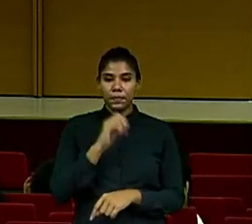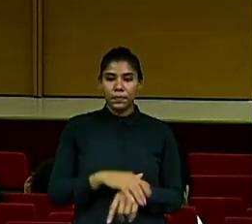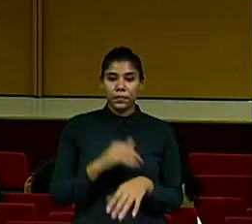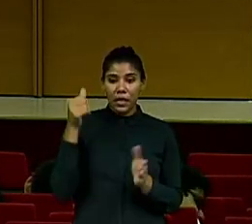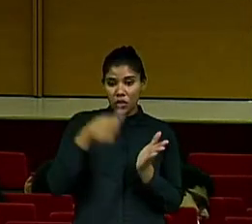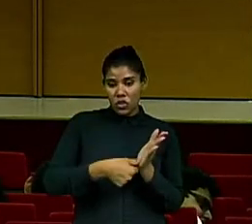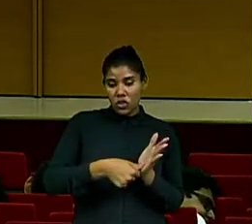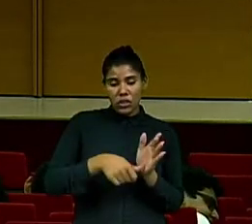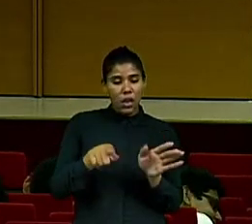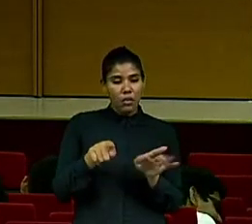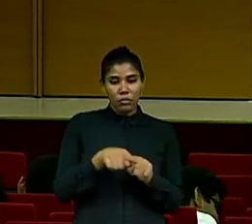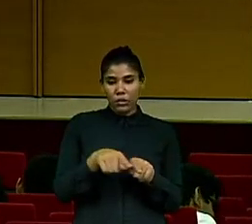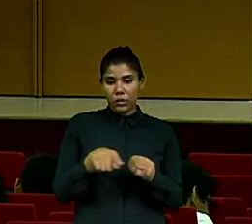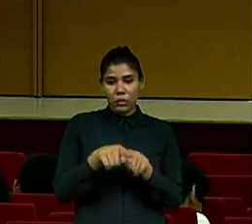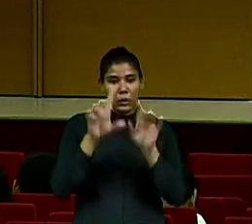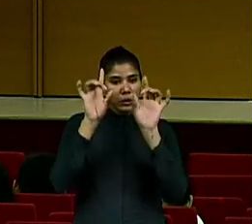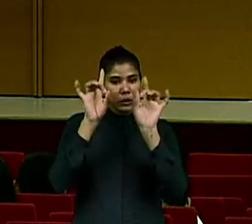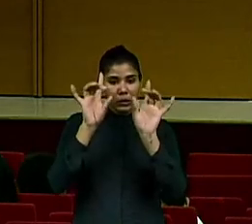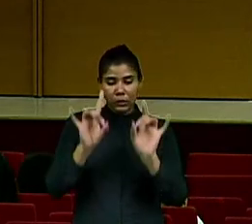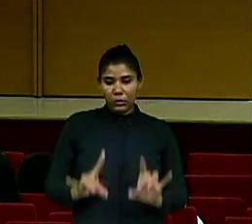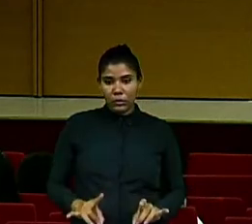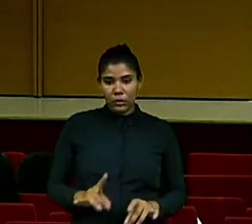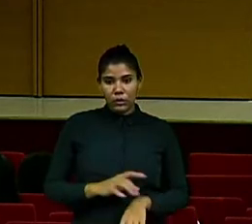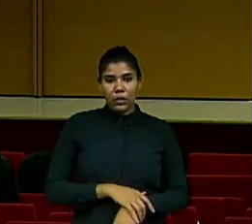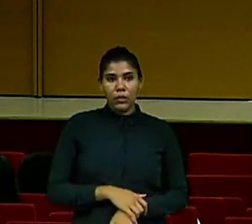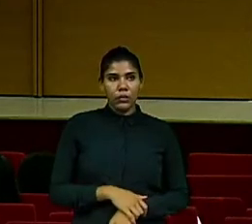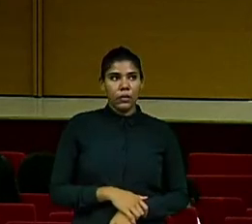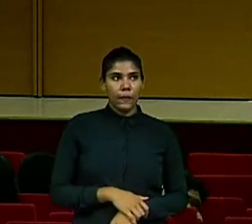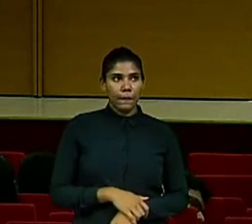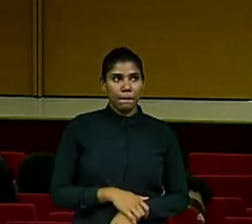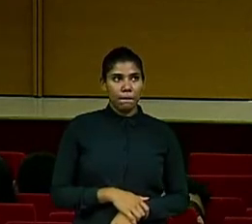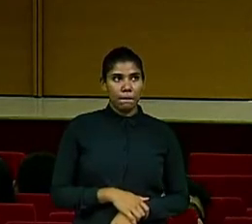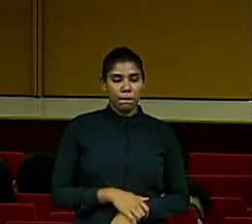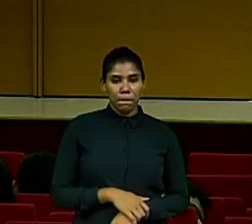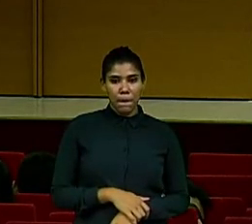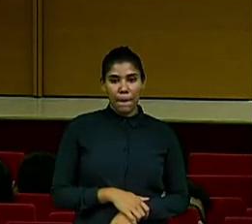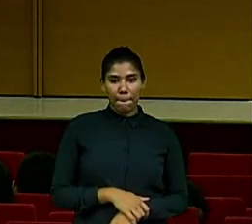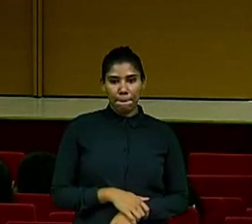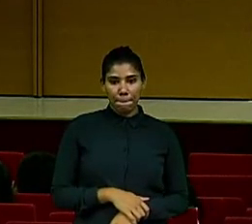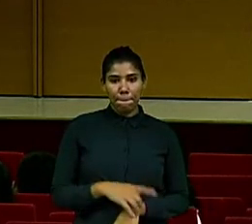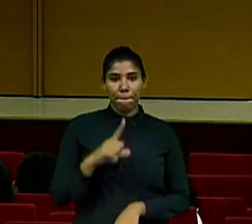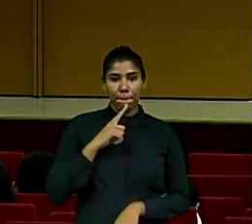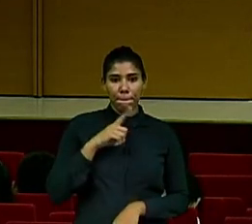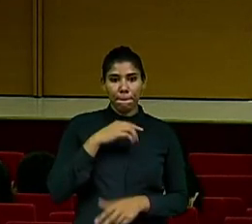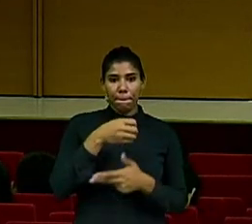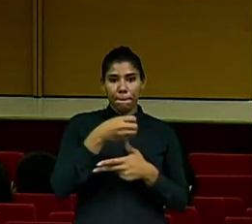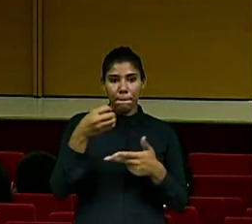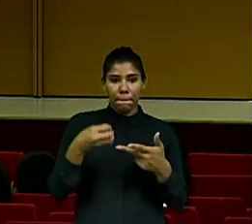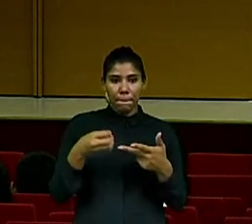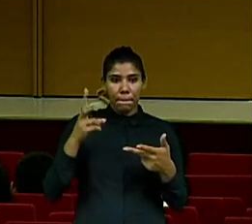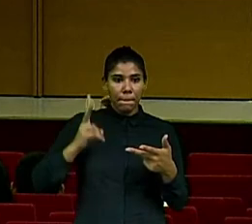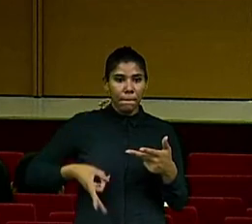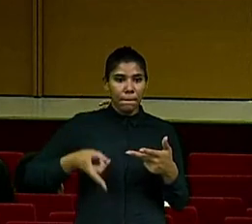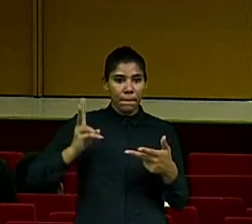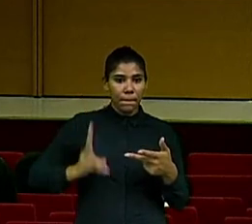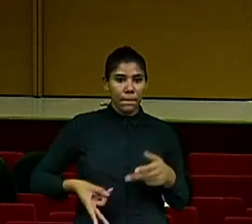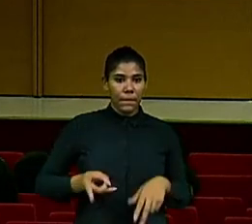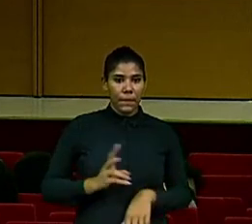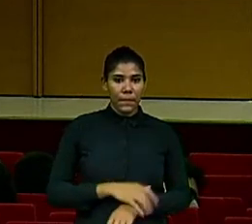então pessoal isso aqui cai demais no ENEM demais demais questão do Enem